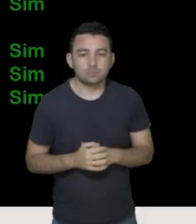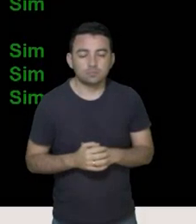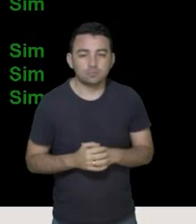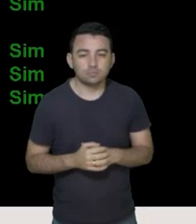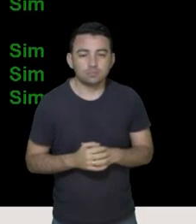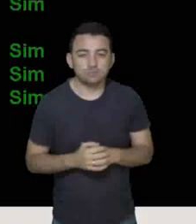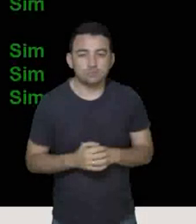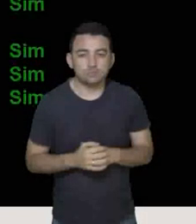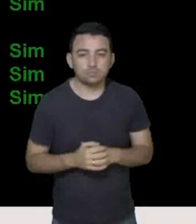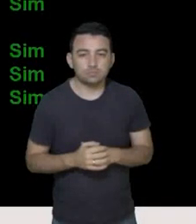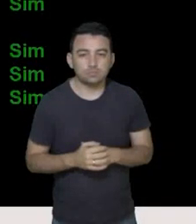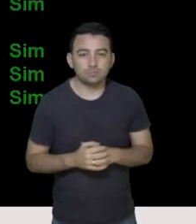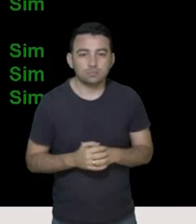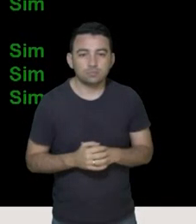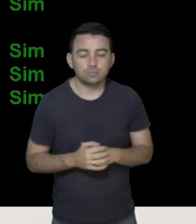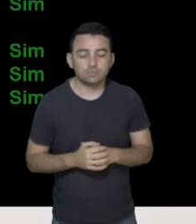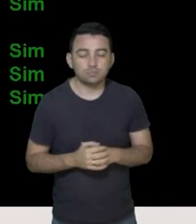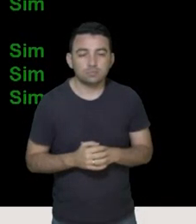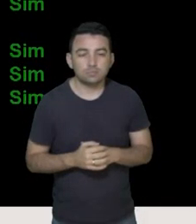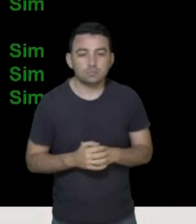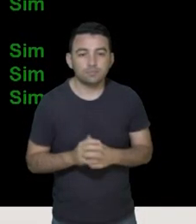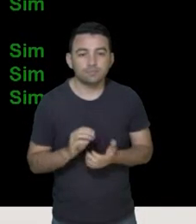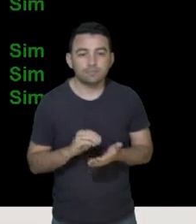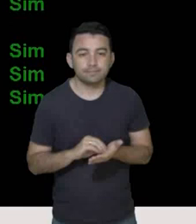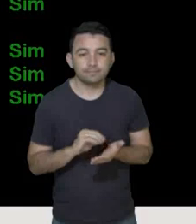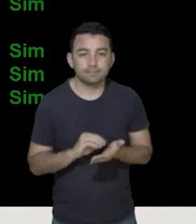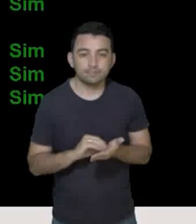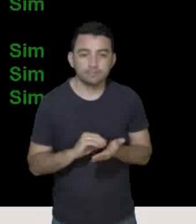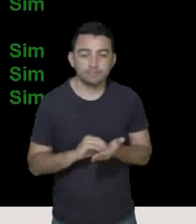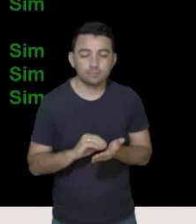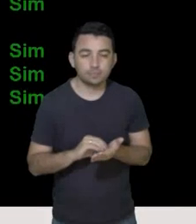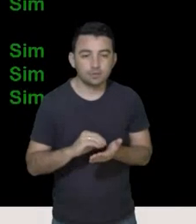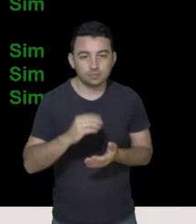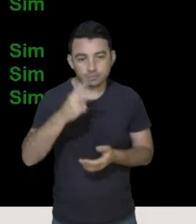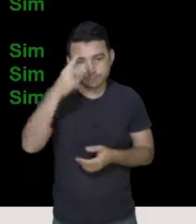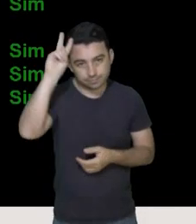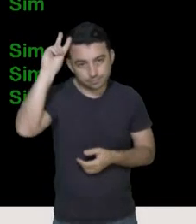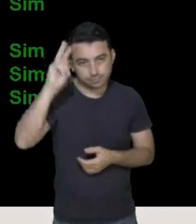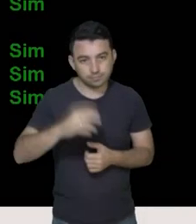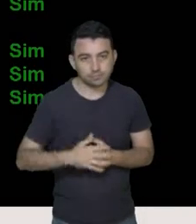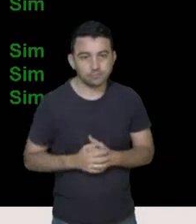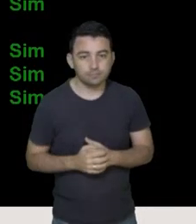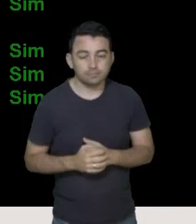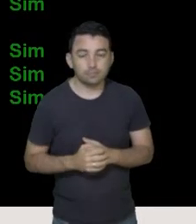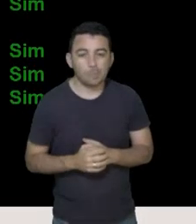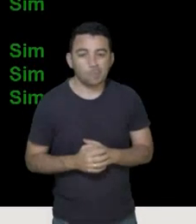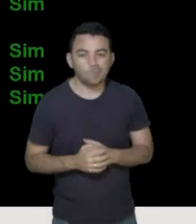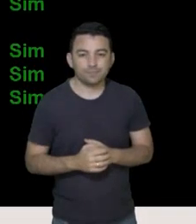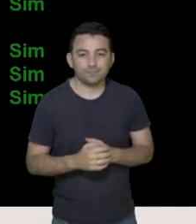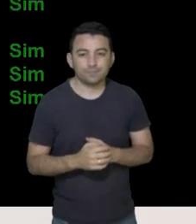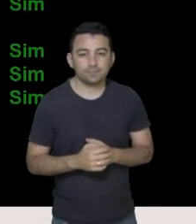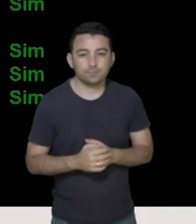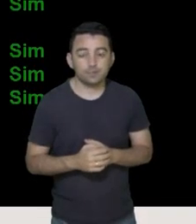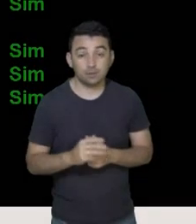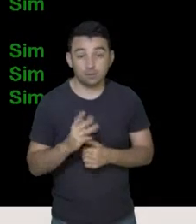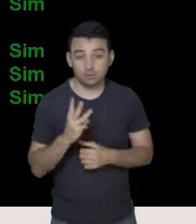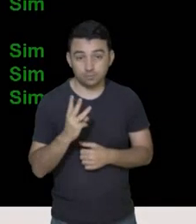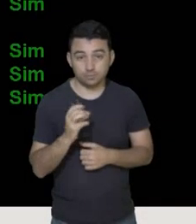Temos ainda o voto do deputado Vicente Caro Preso. Votaram 30